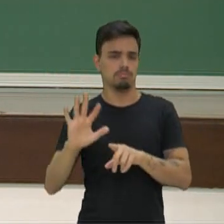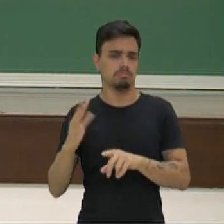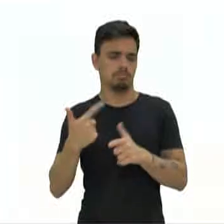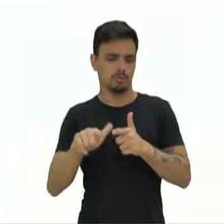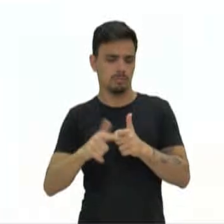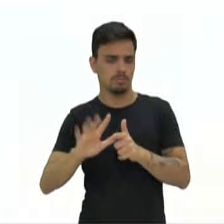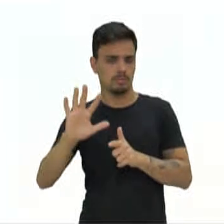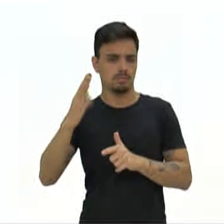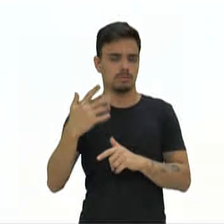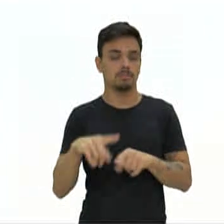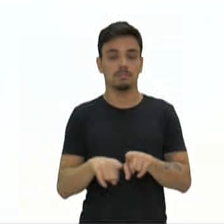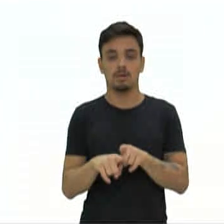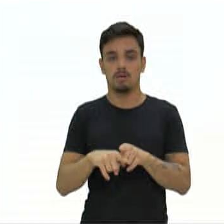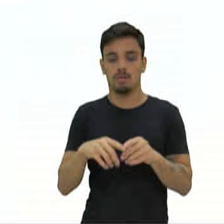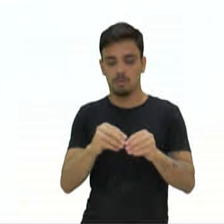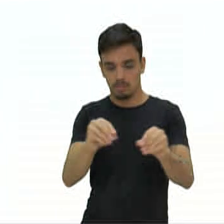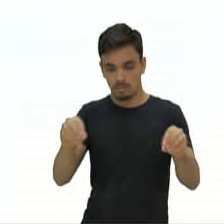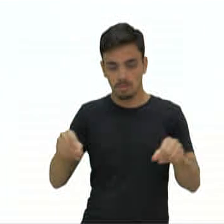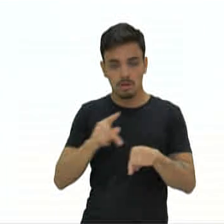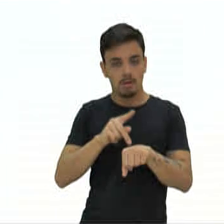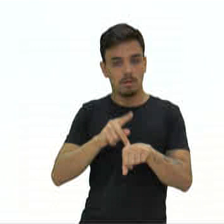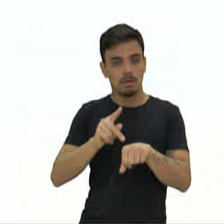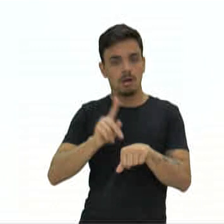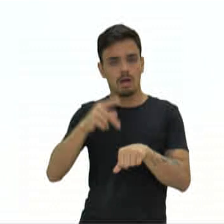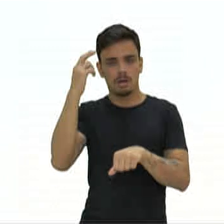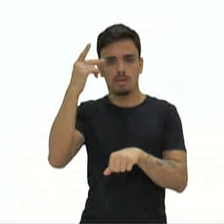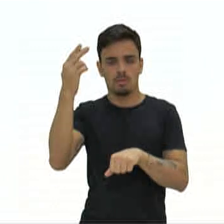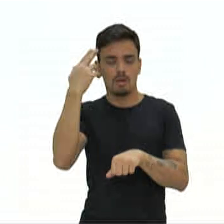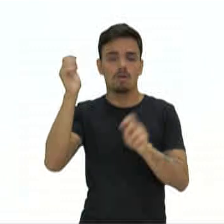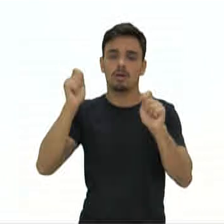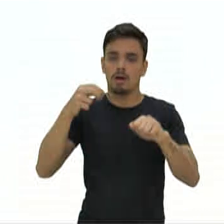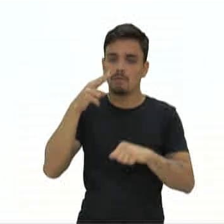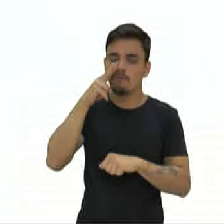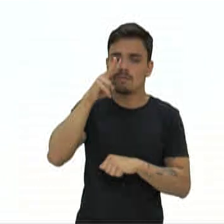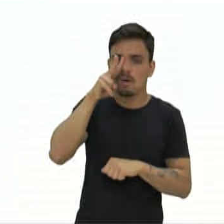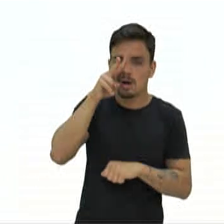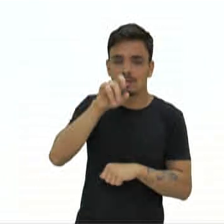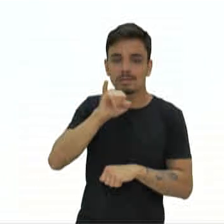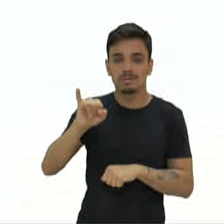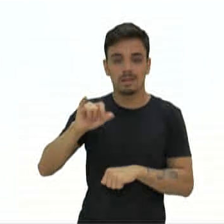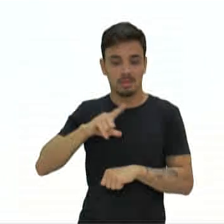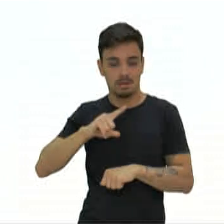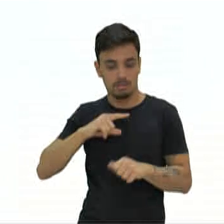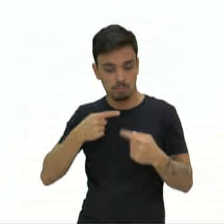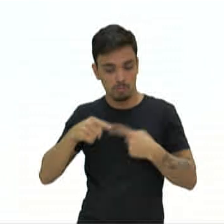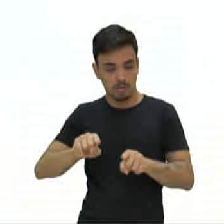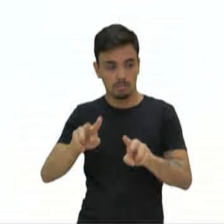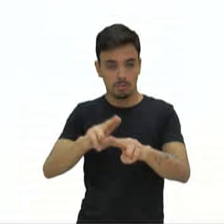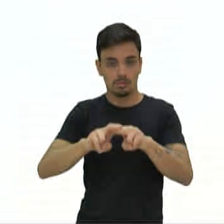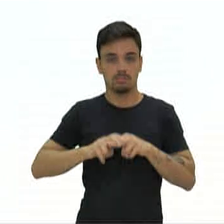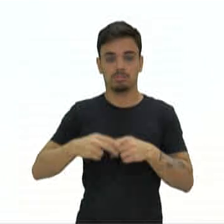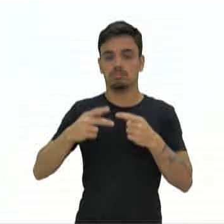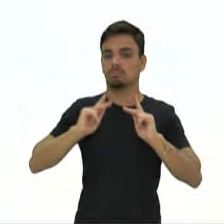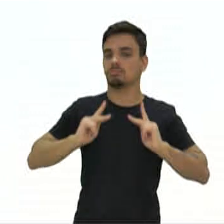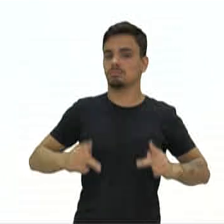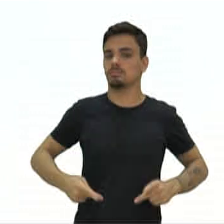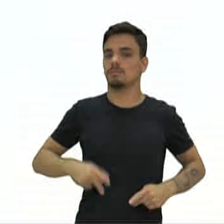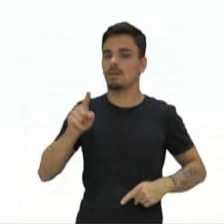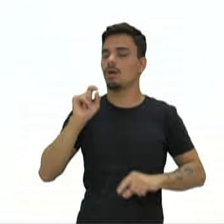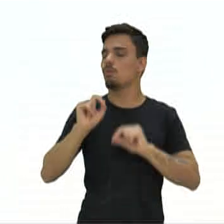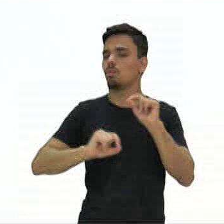Olha só, a erosão do solo é um processo natural que pode ser intensificado com os fatores do ser humano. Qual?